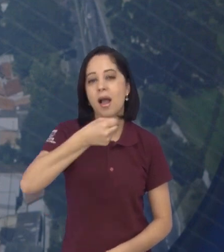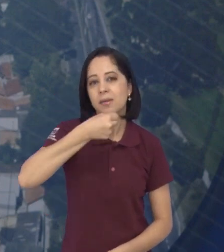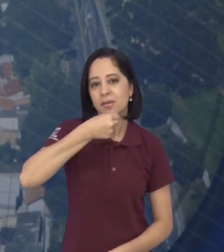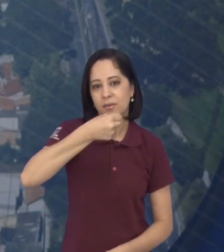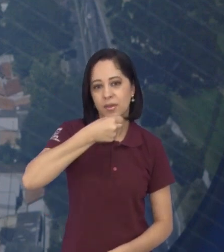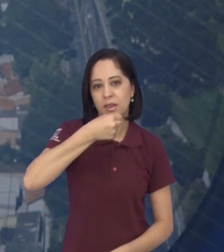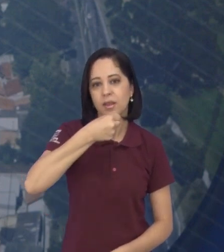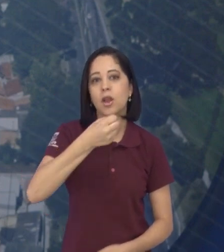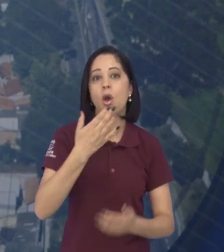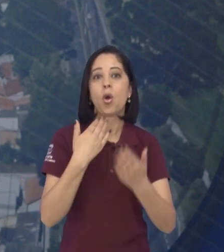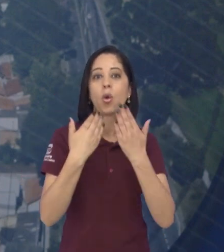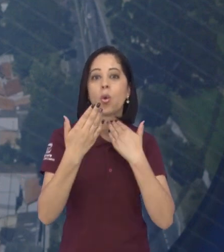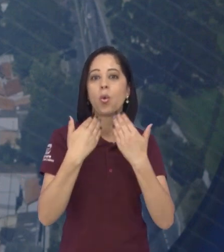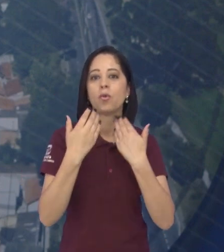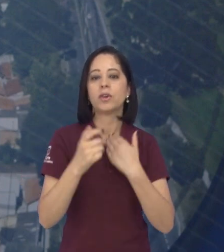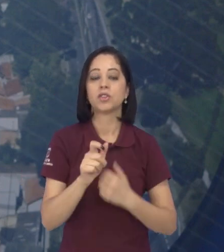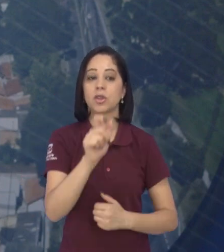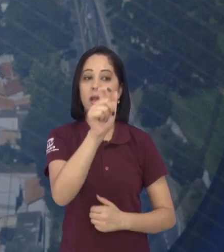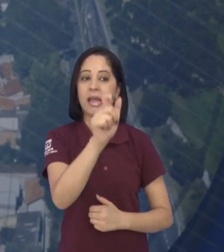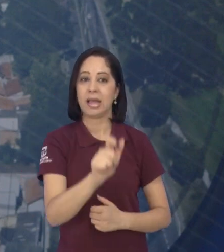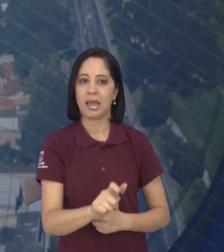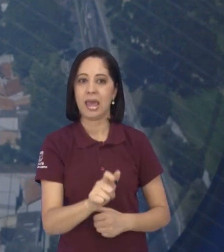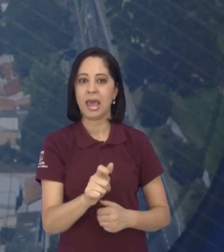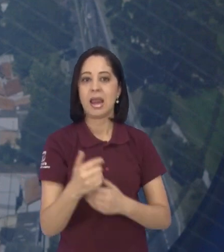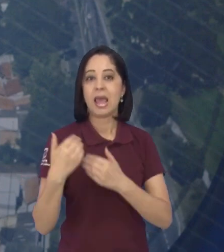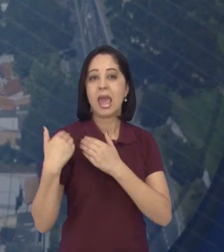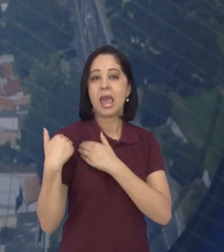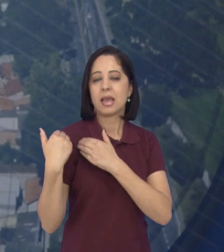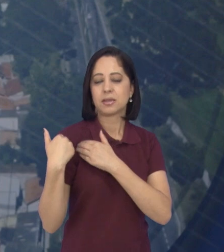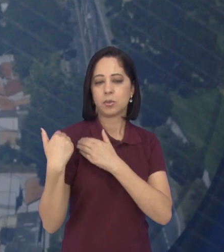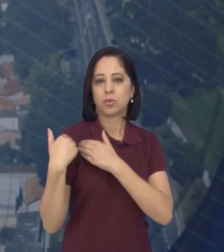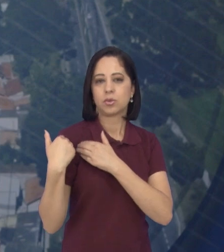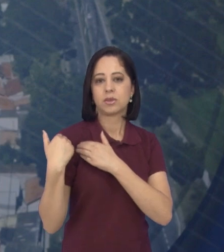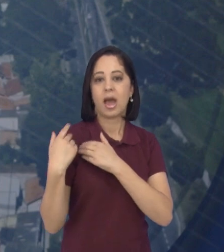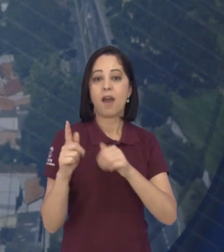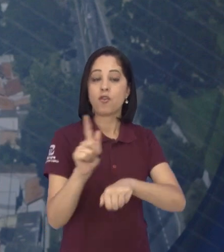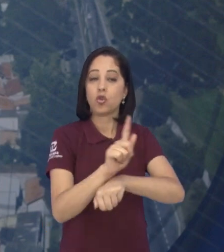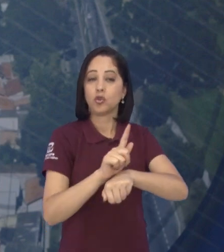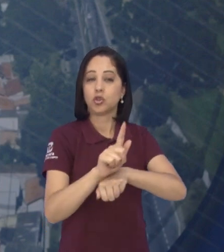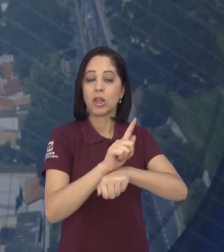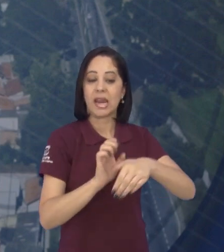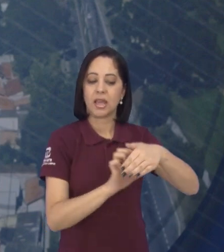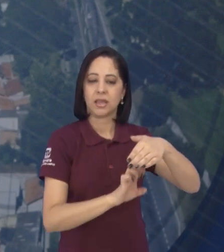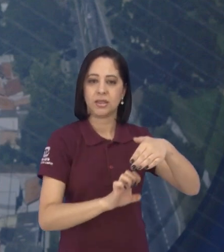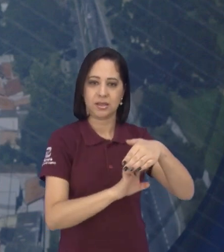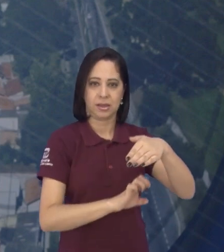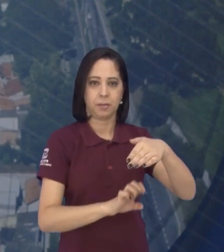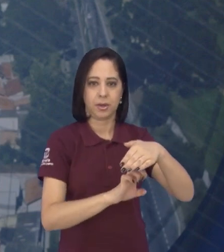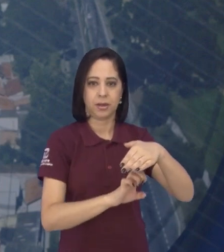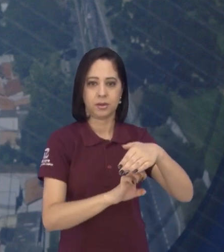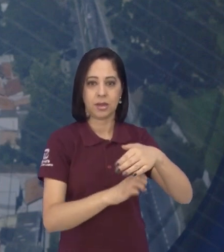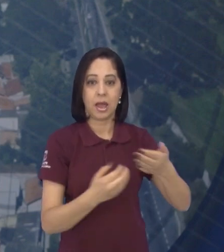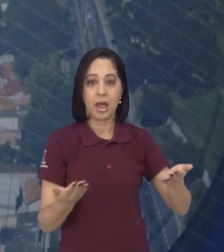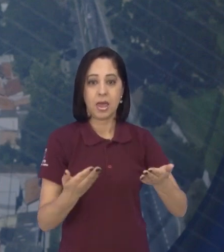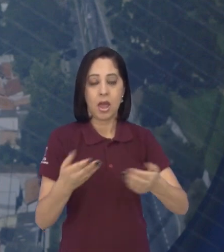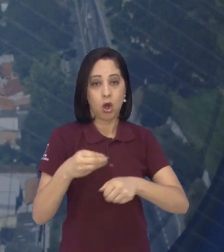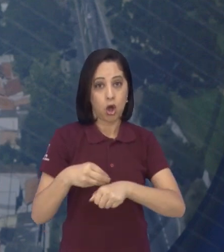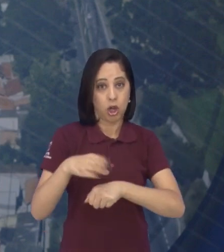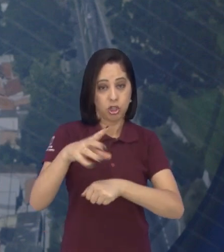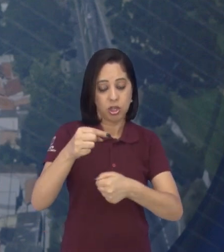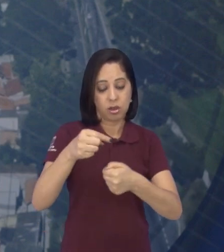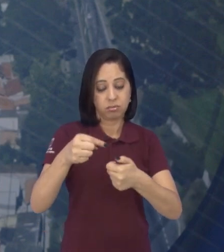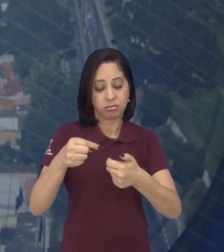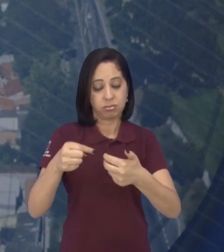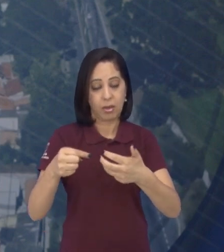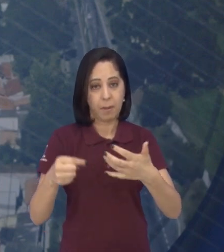com o responsável por uma consultoria de gestão empresarial nessa área e eles vão trazer algumas dicas,